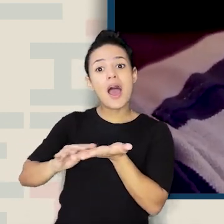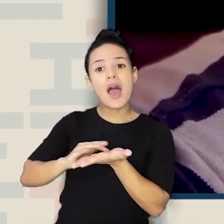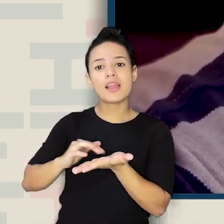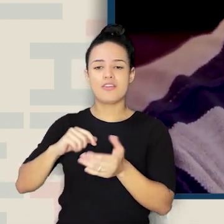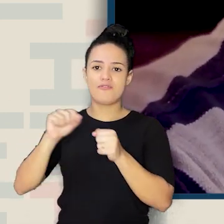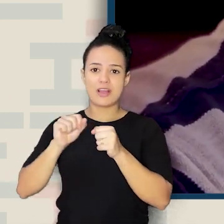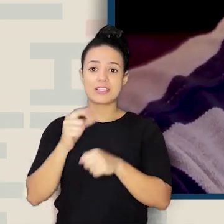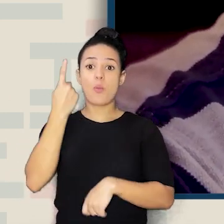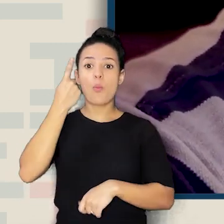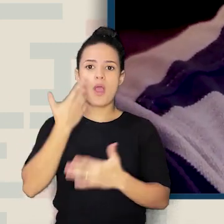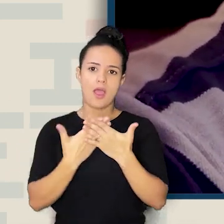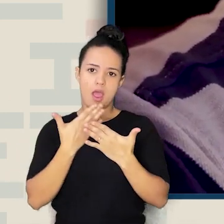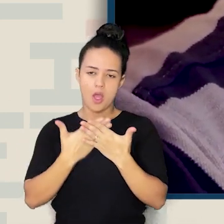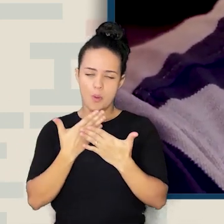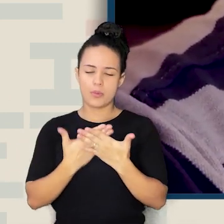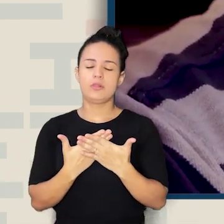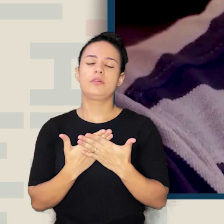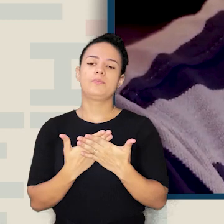uma aula